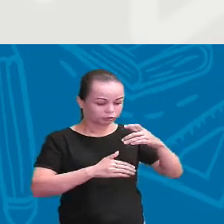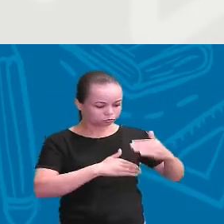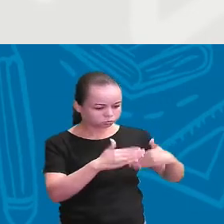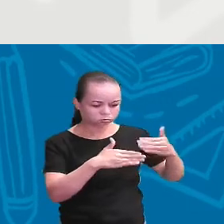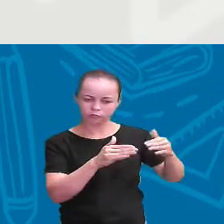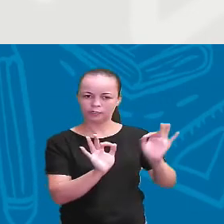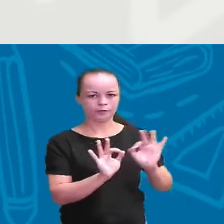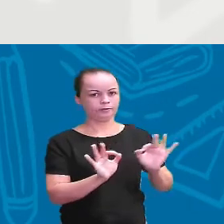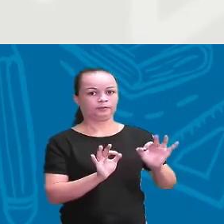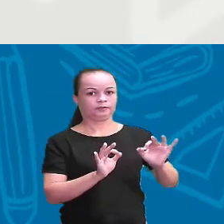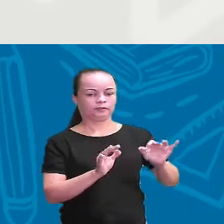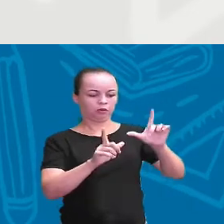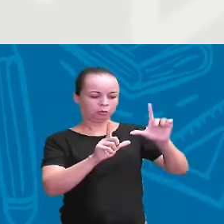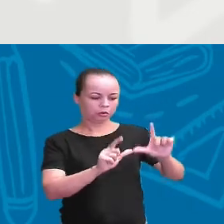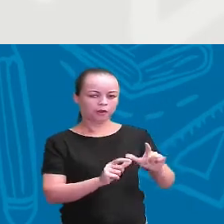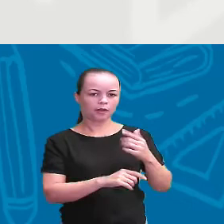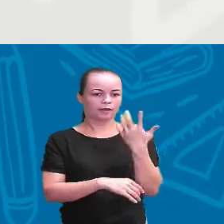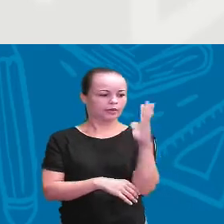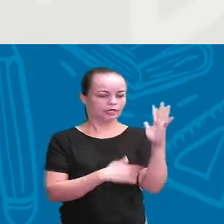Para não prejudicar a natureza.